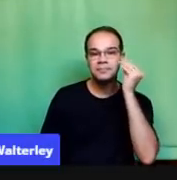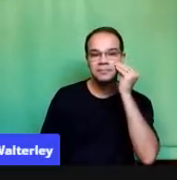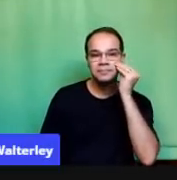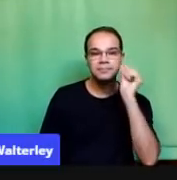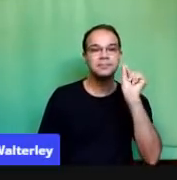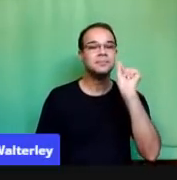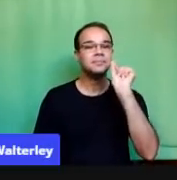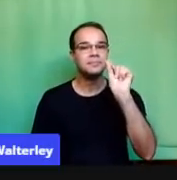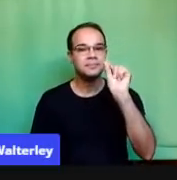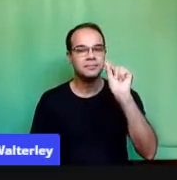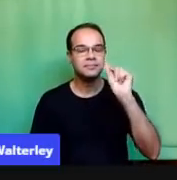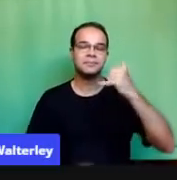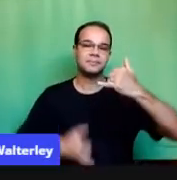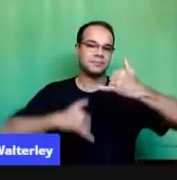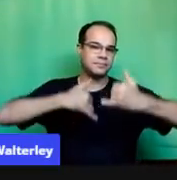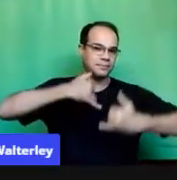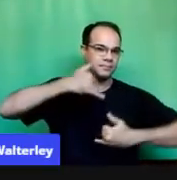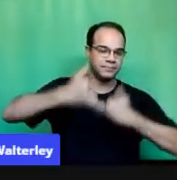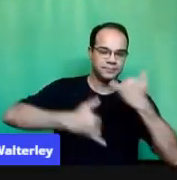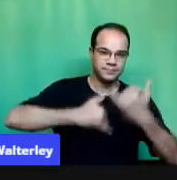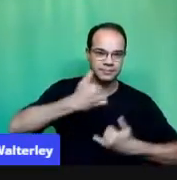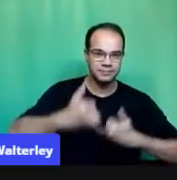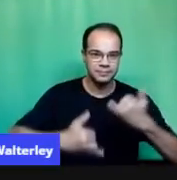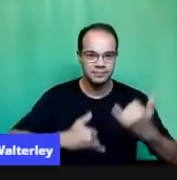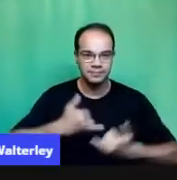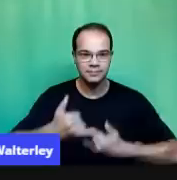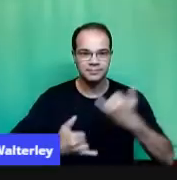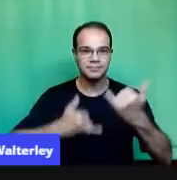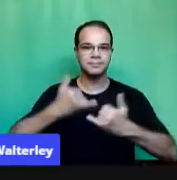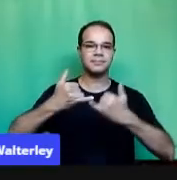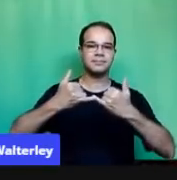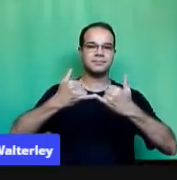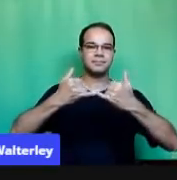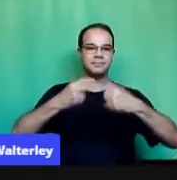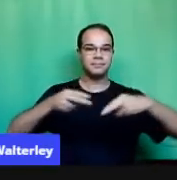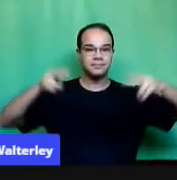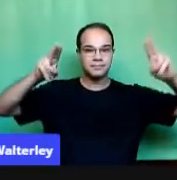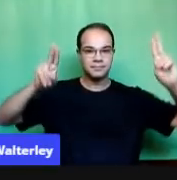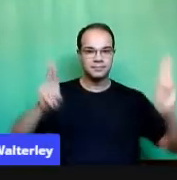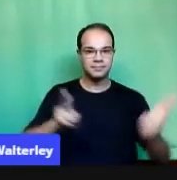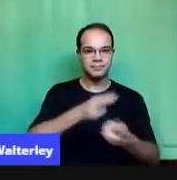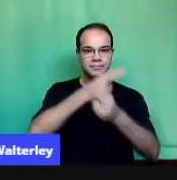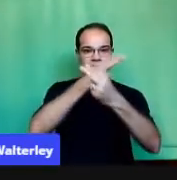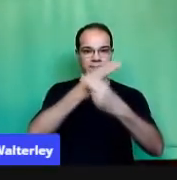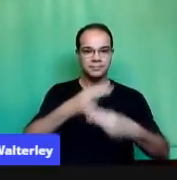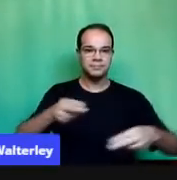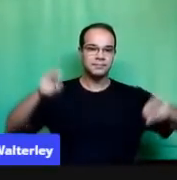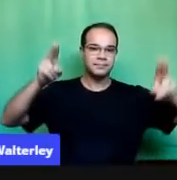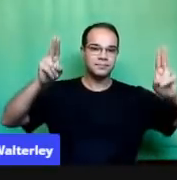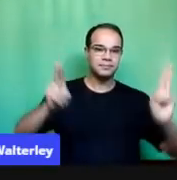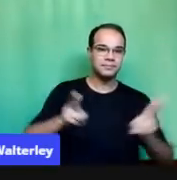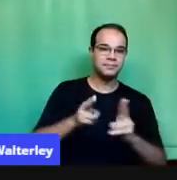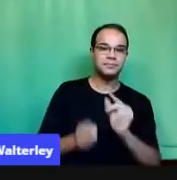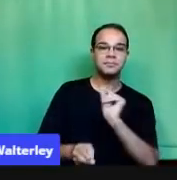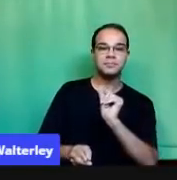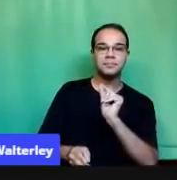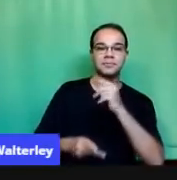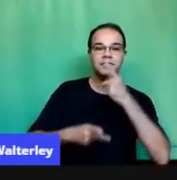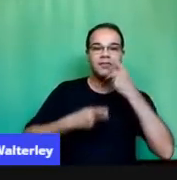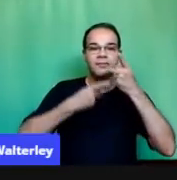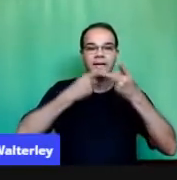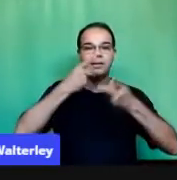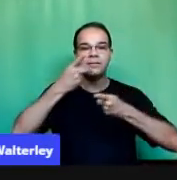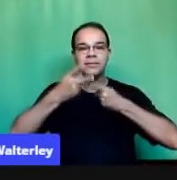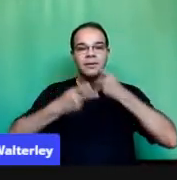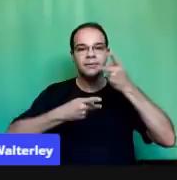rodas, conversa, entre outras. Então, aqui a gente realça a linguagem oral dessa criança